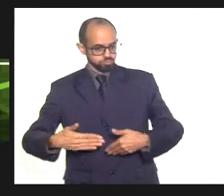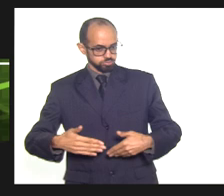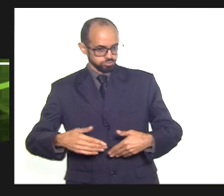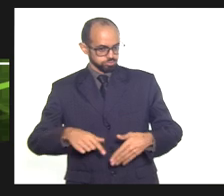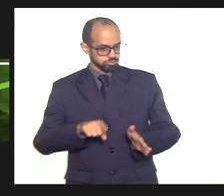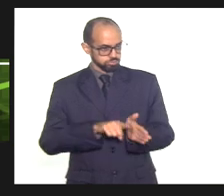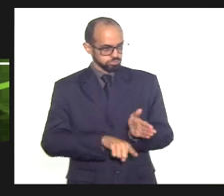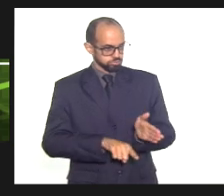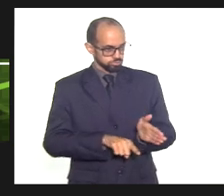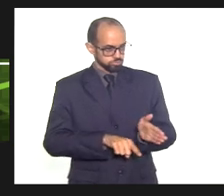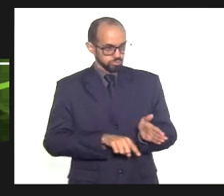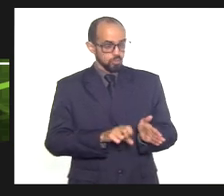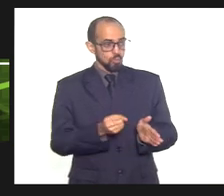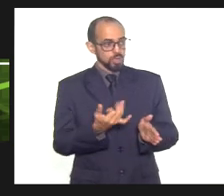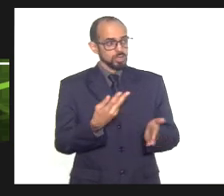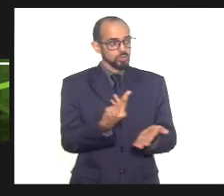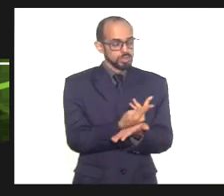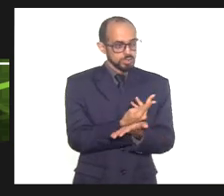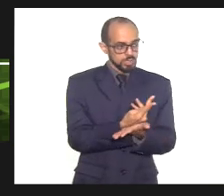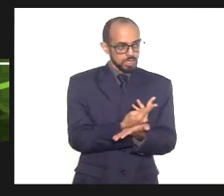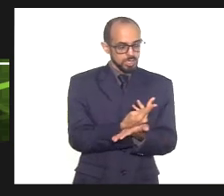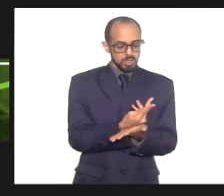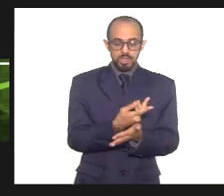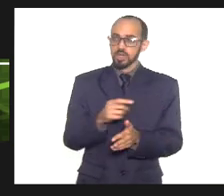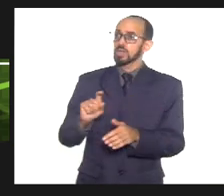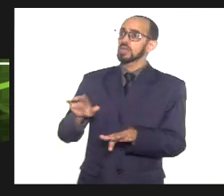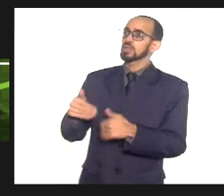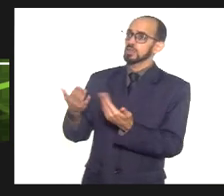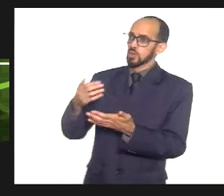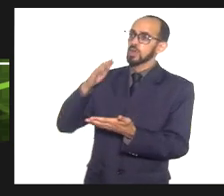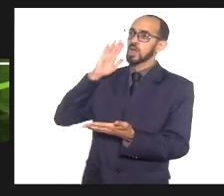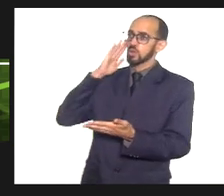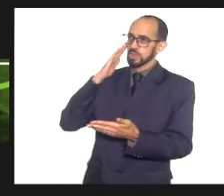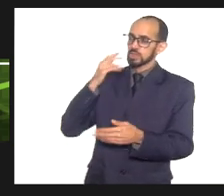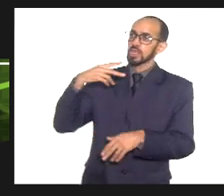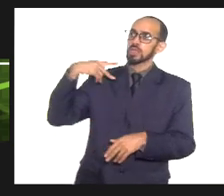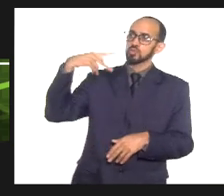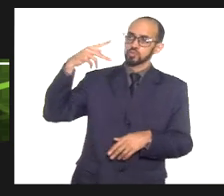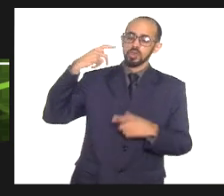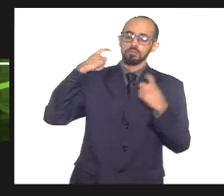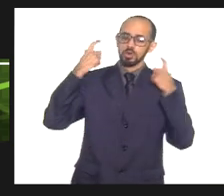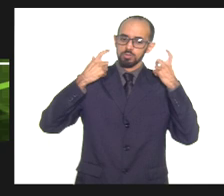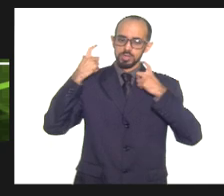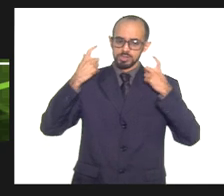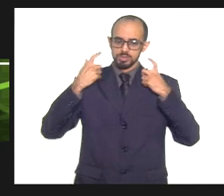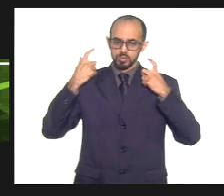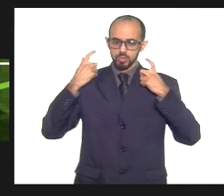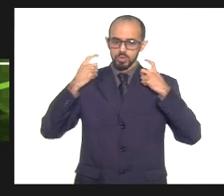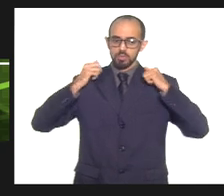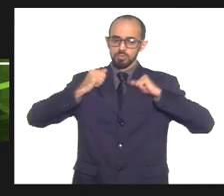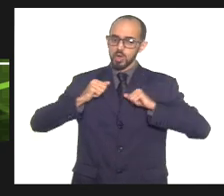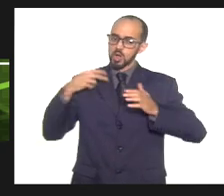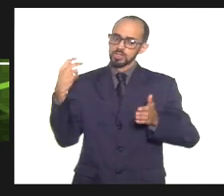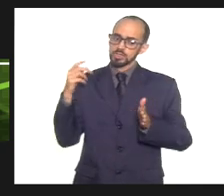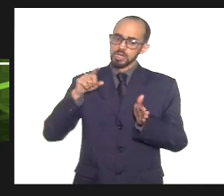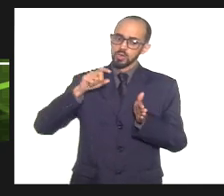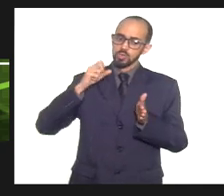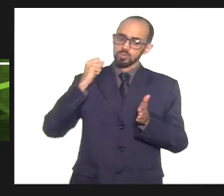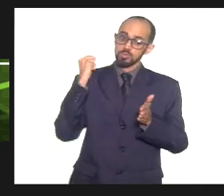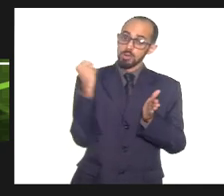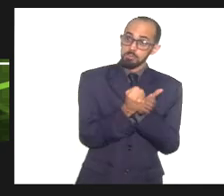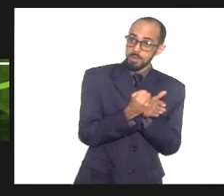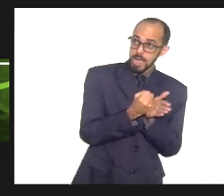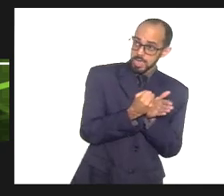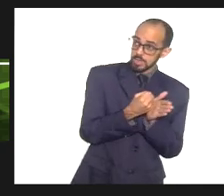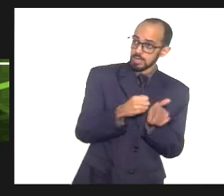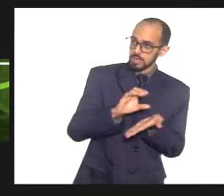Isso, Então, entendo o seu ponto, de fato, pode representar um impacto na receita do